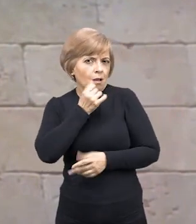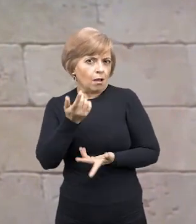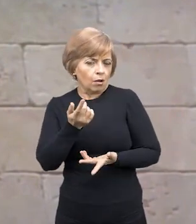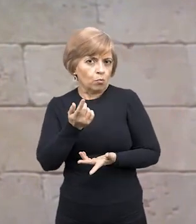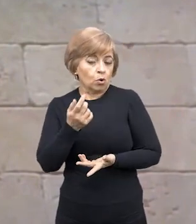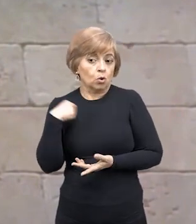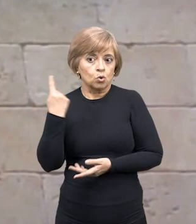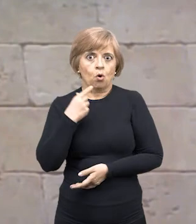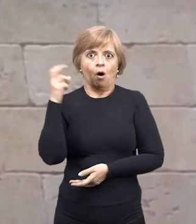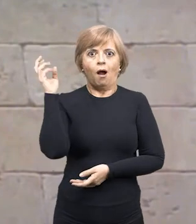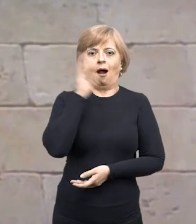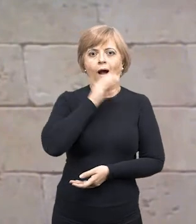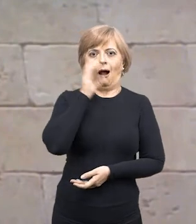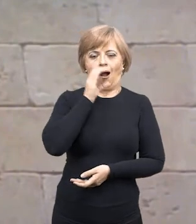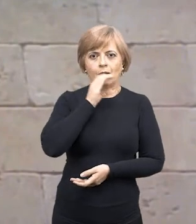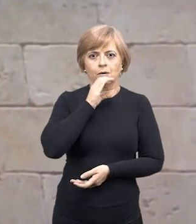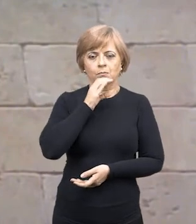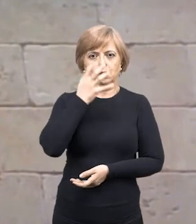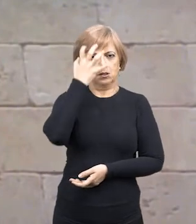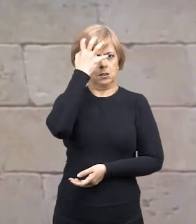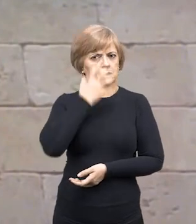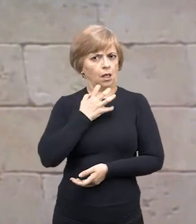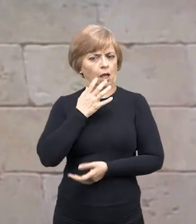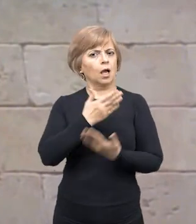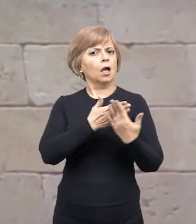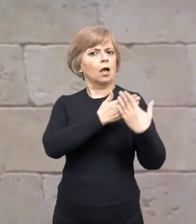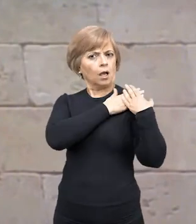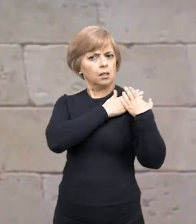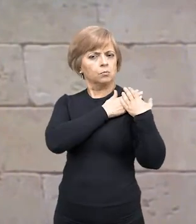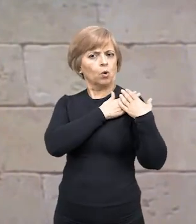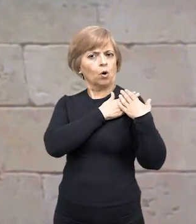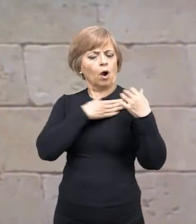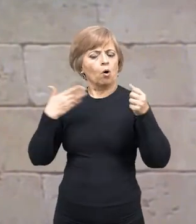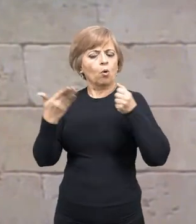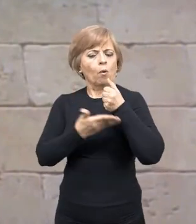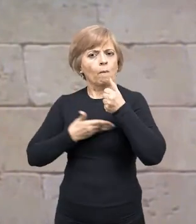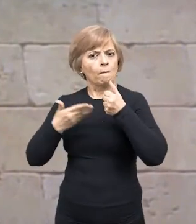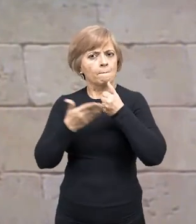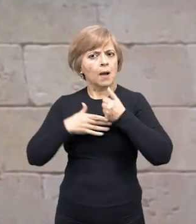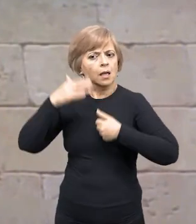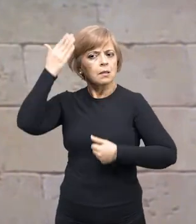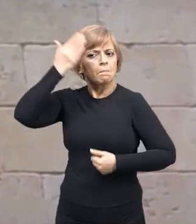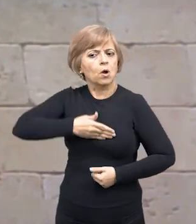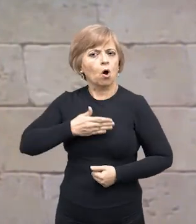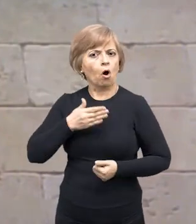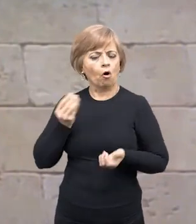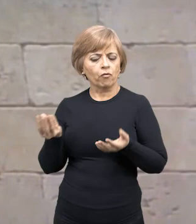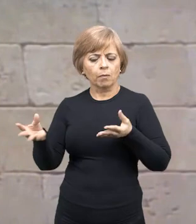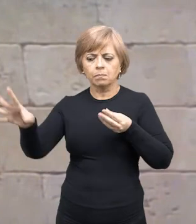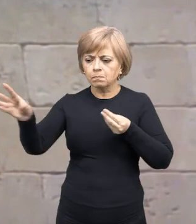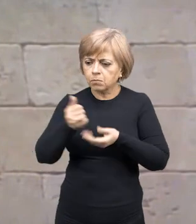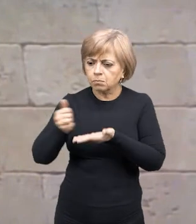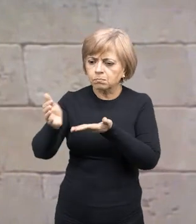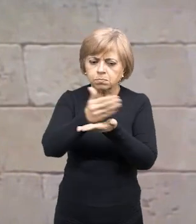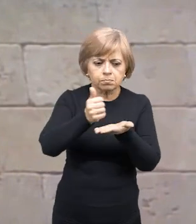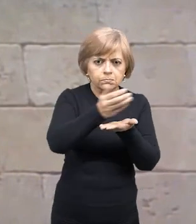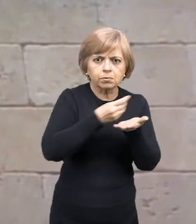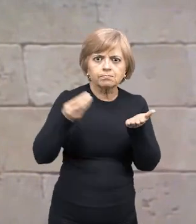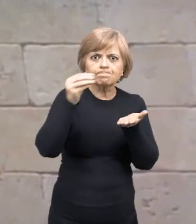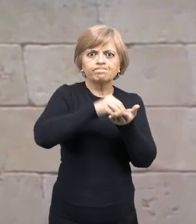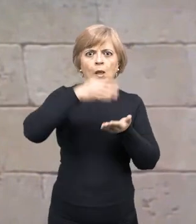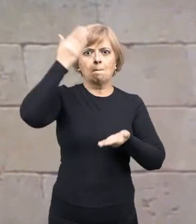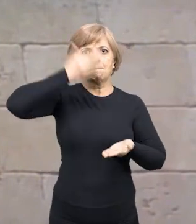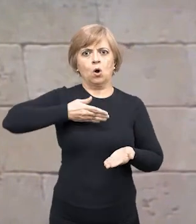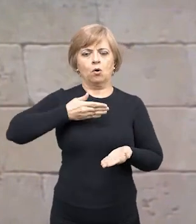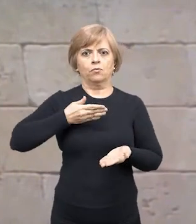forma rápida, célere, responsável, embasada em diversas provas que foram colhidas e evitou que um